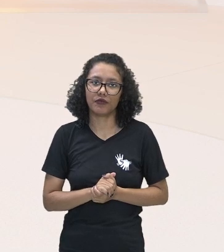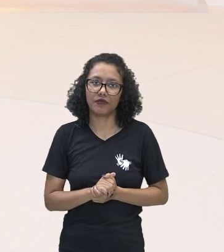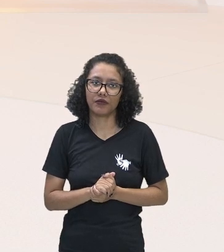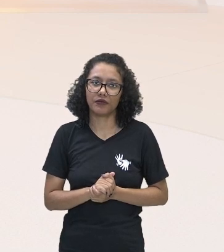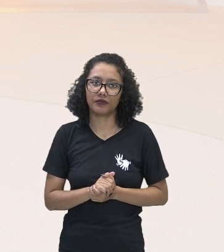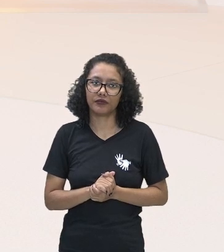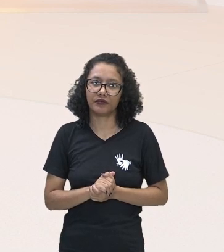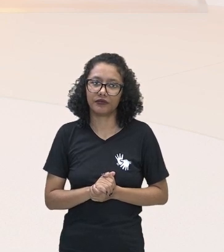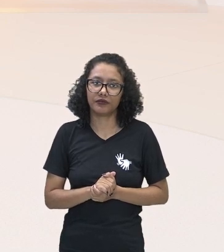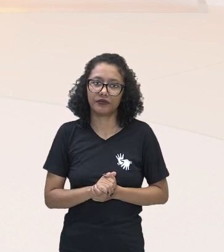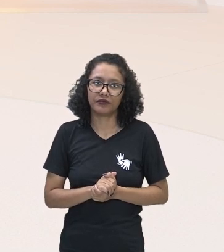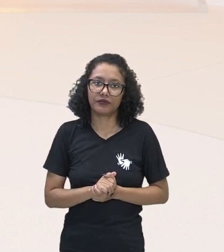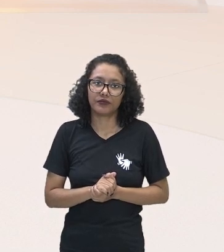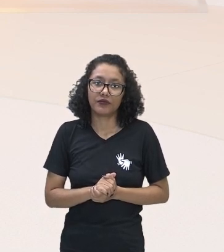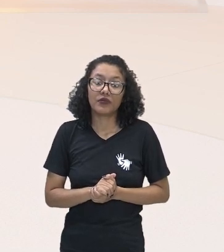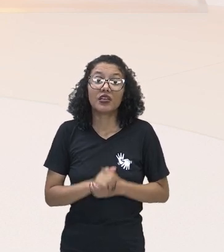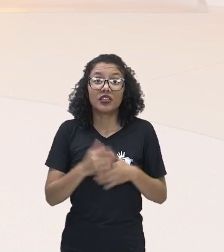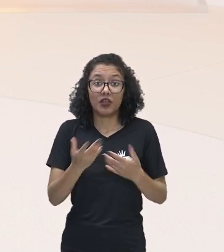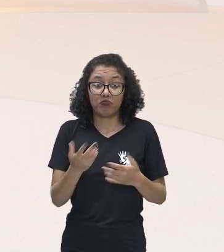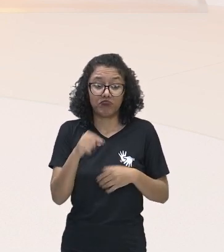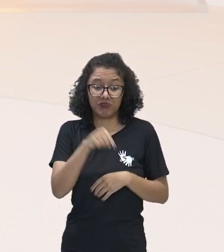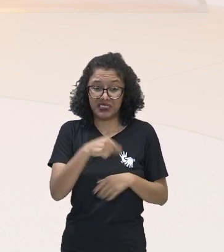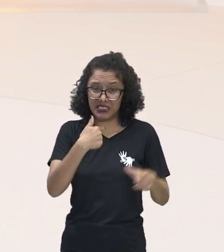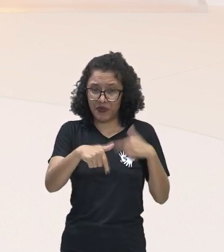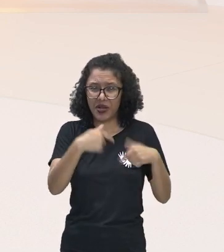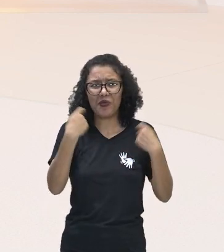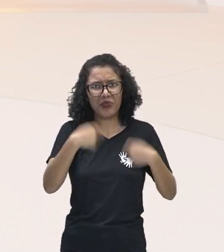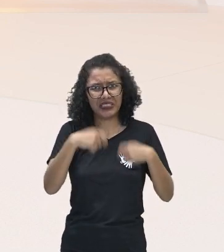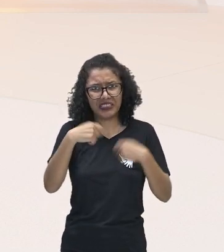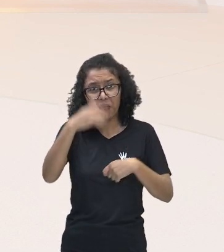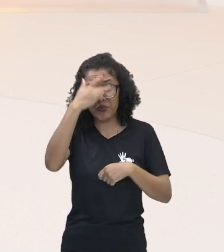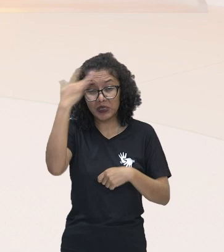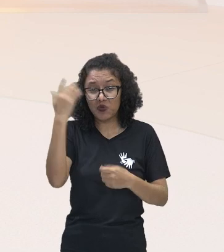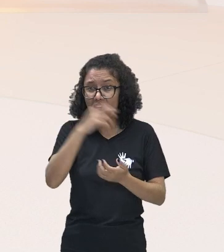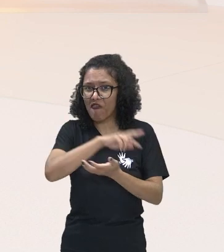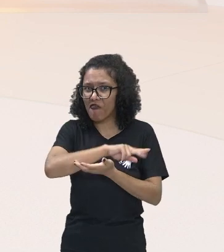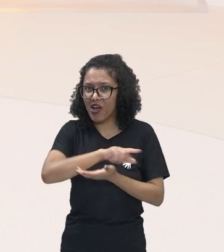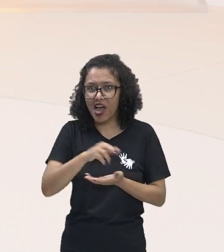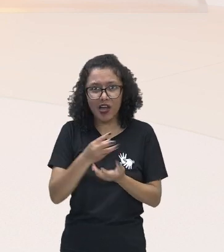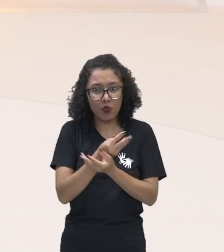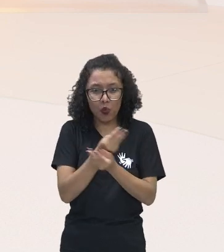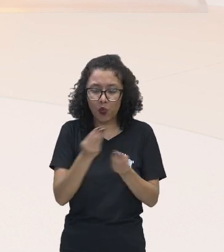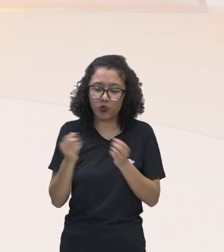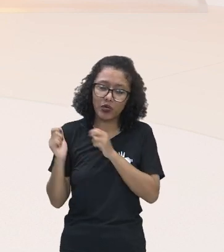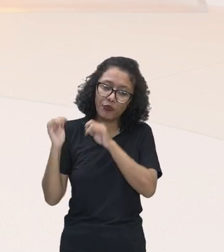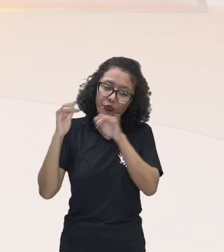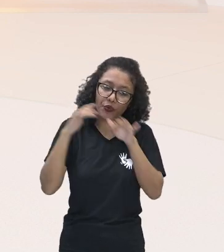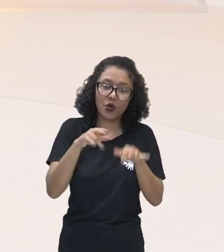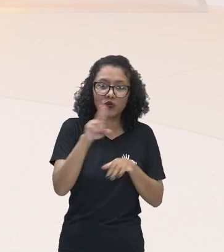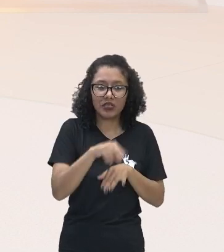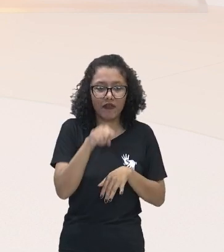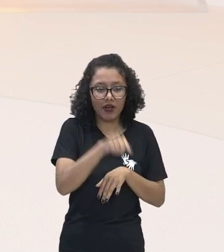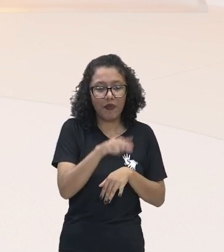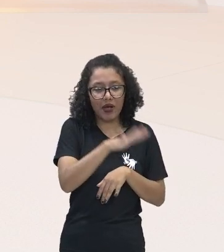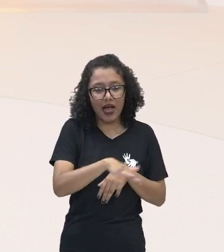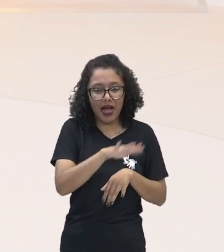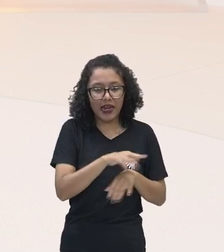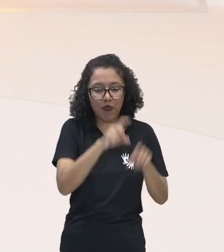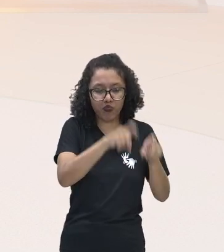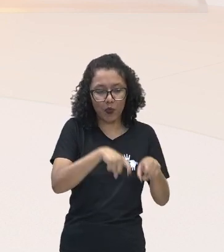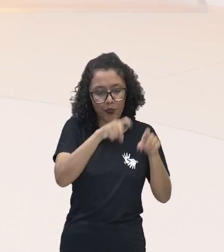uma grande quantidade de pessoas. Então eram pessoas utilizadas para o plantio, para a